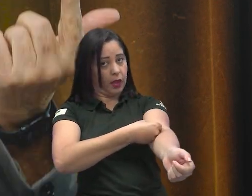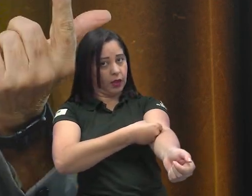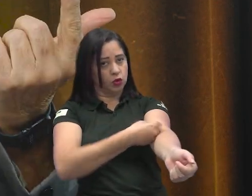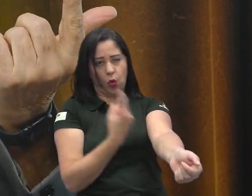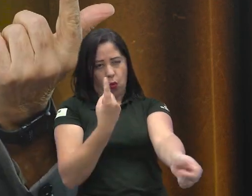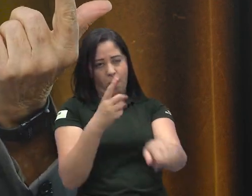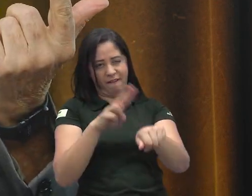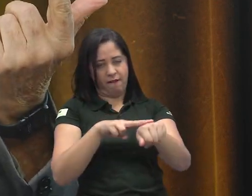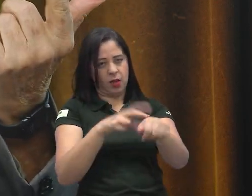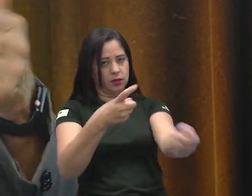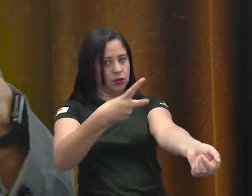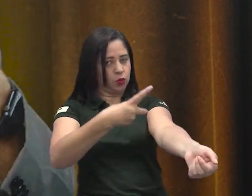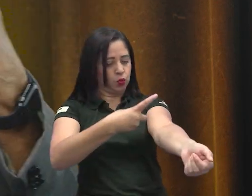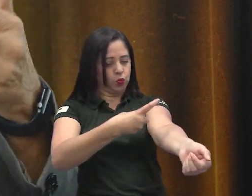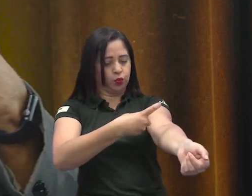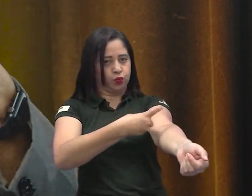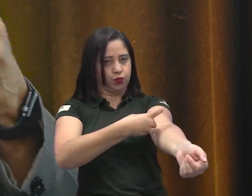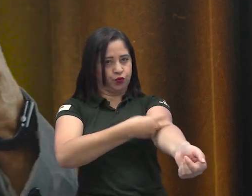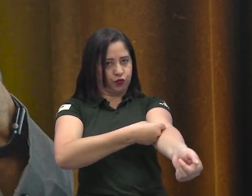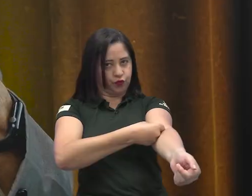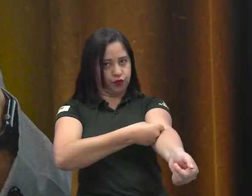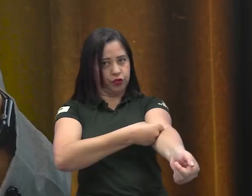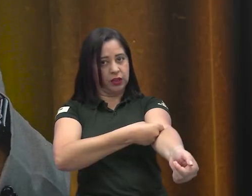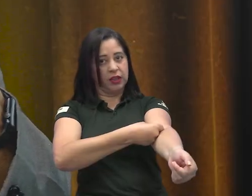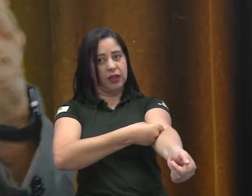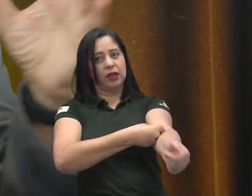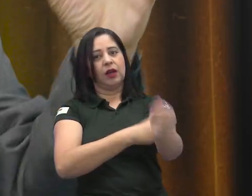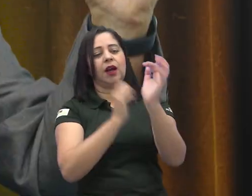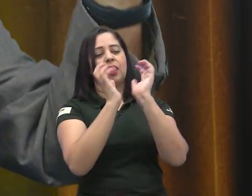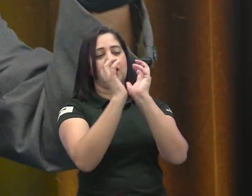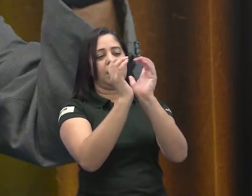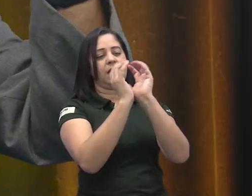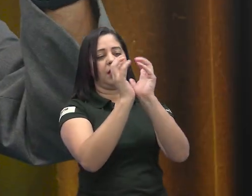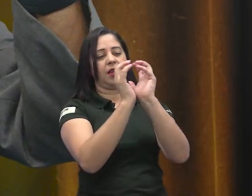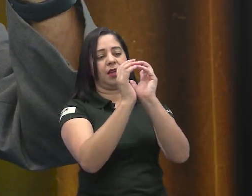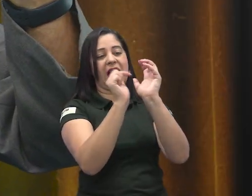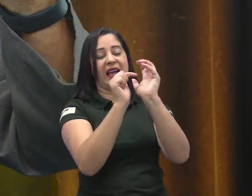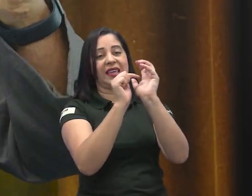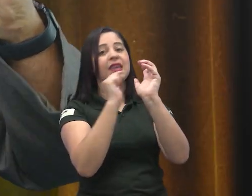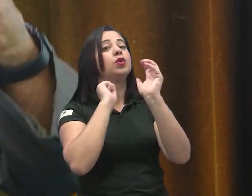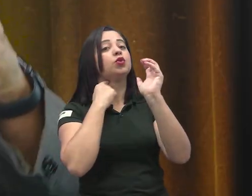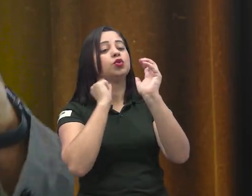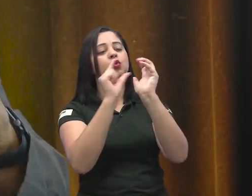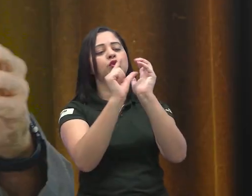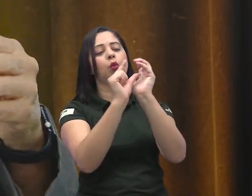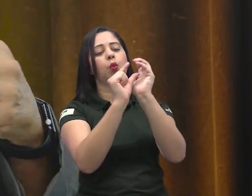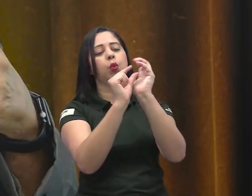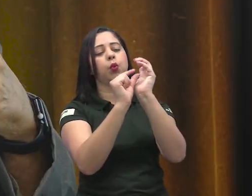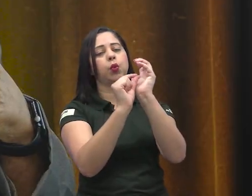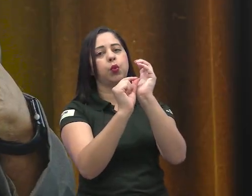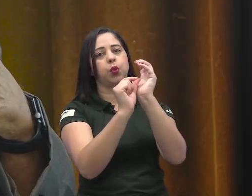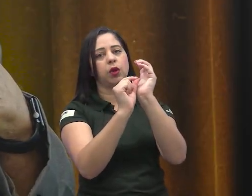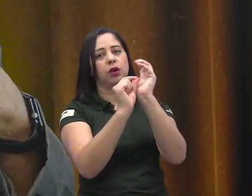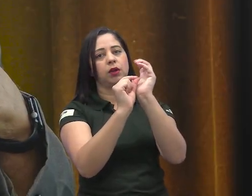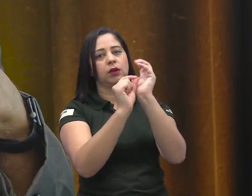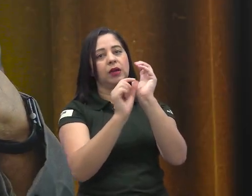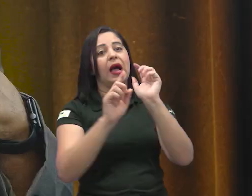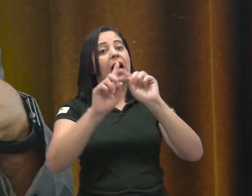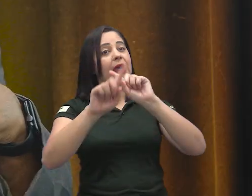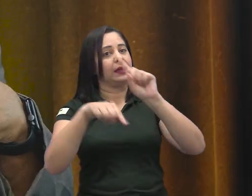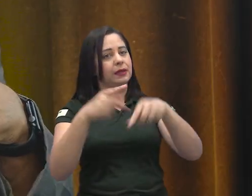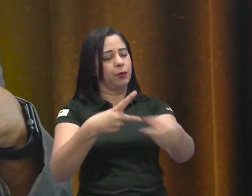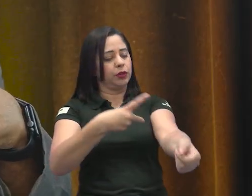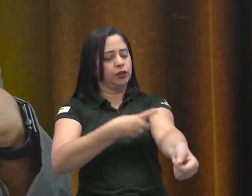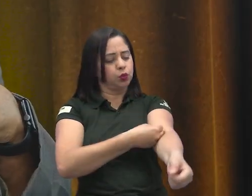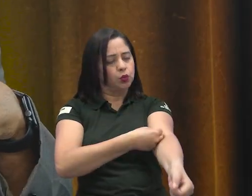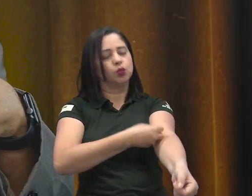uma vez por mês, existem outros protocolos que estão surgindo, e ele vai lá e reduz o amiloide. Depois de